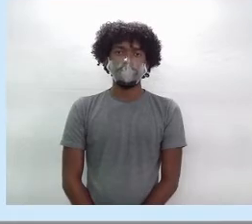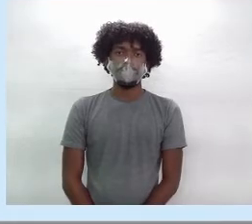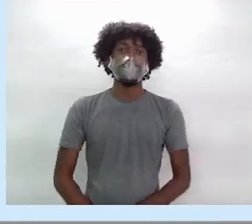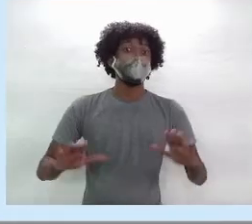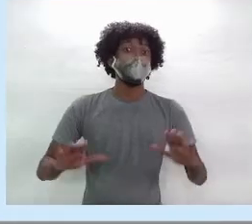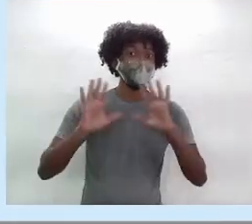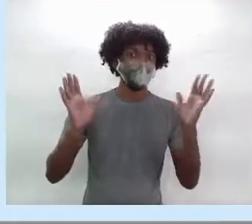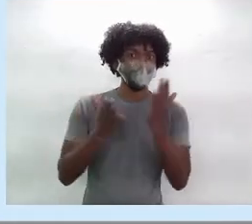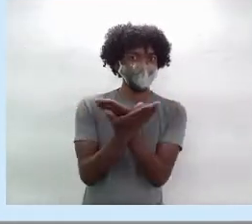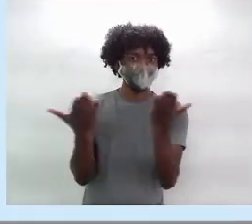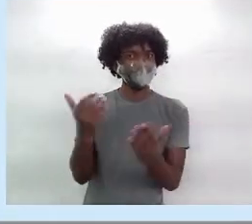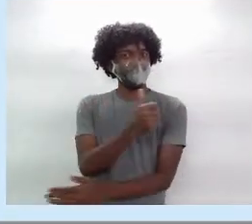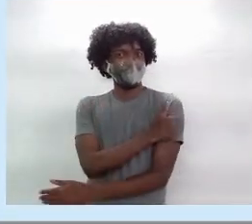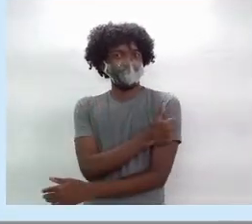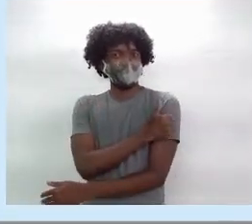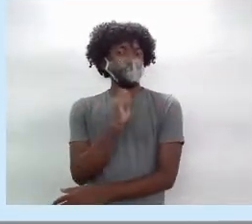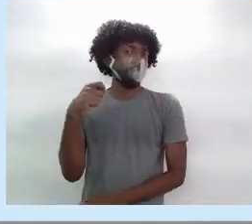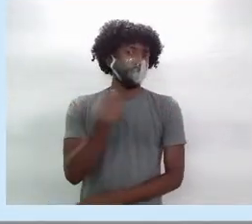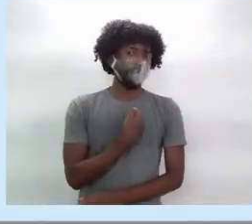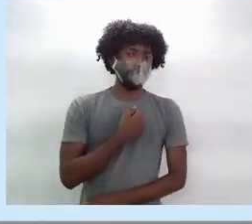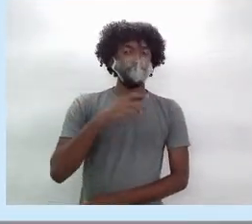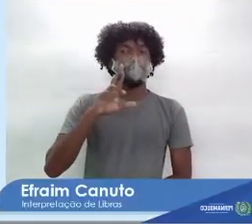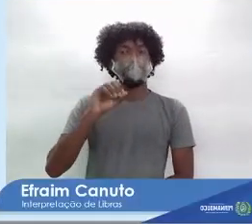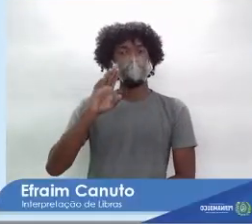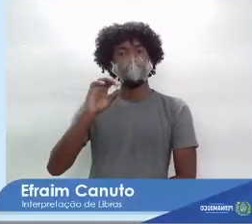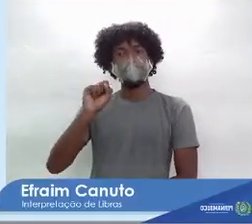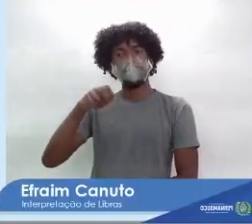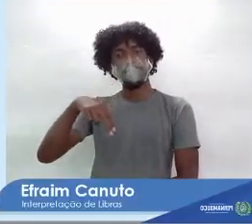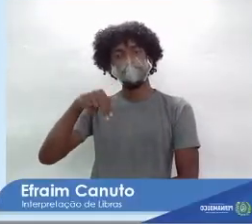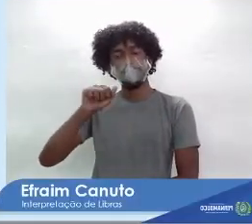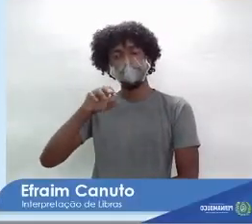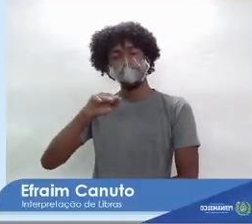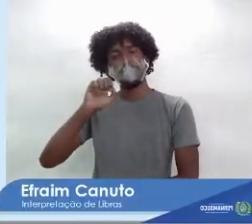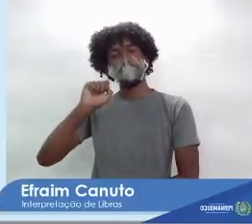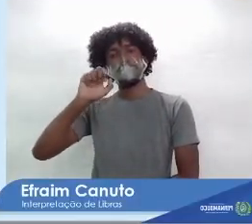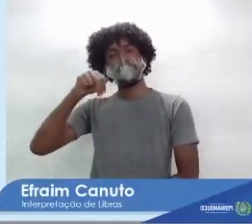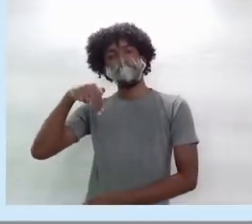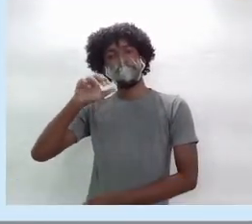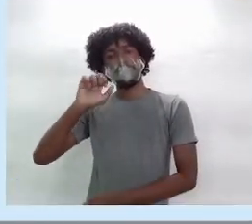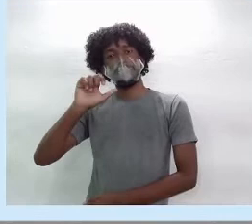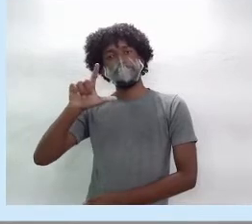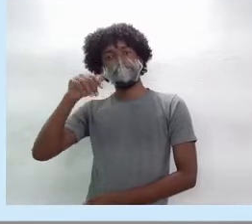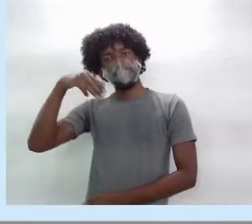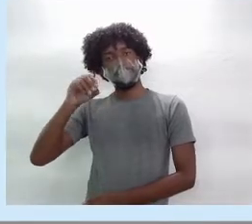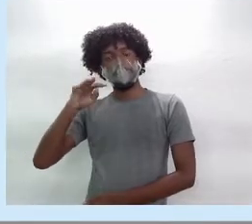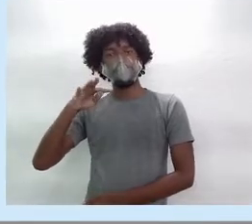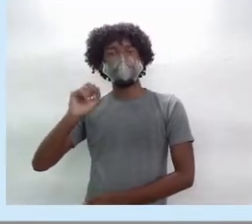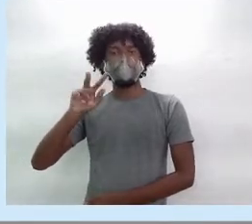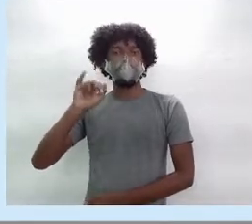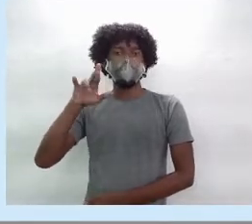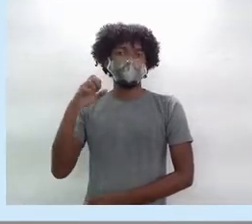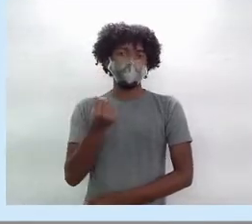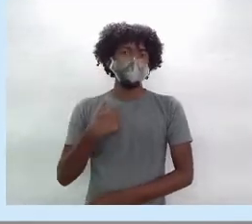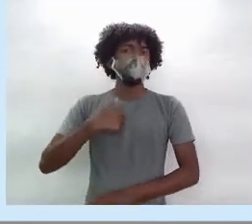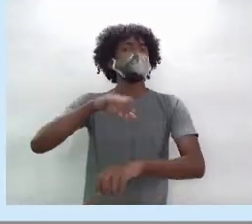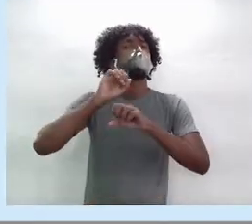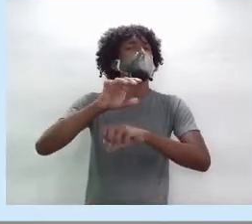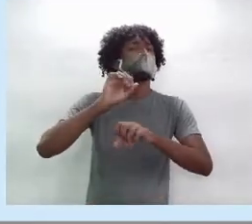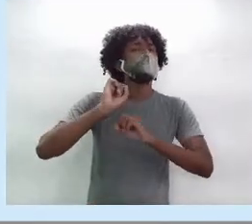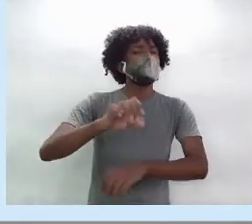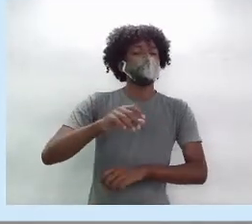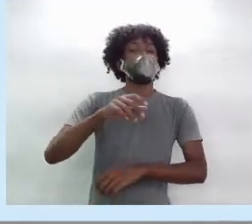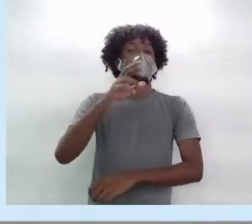Olá, estudantes! Eu sou o professor Robson Anselmo Tavares, certo? Professor de ensino religioso.